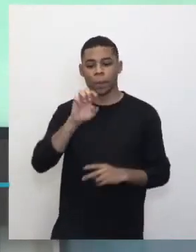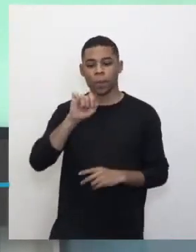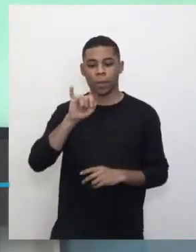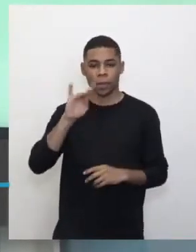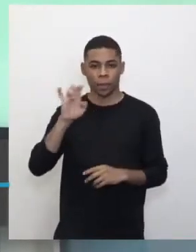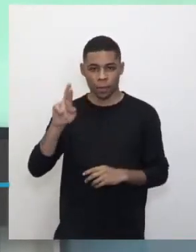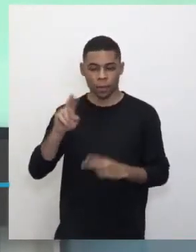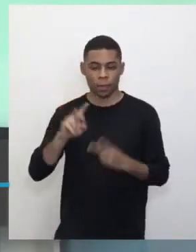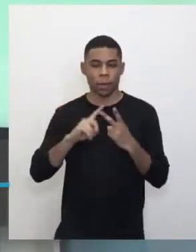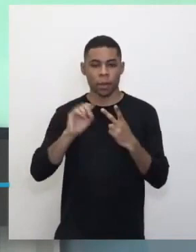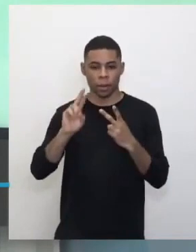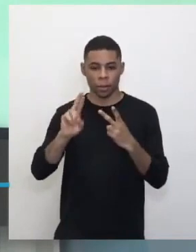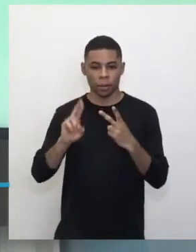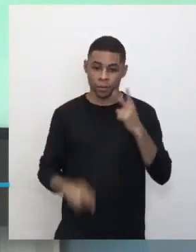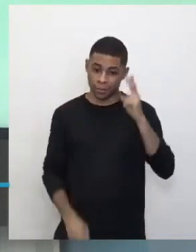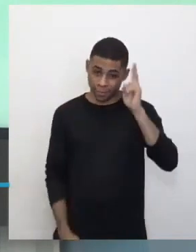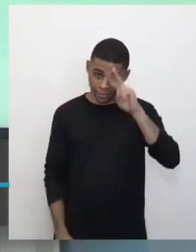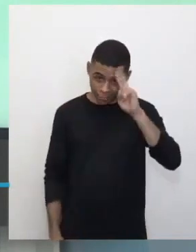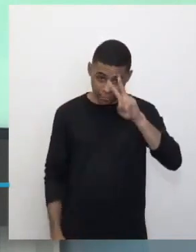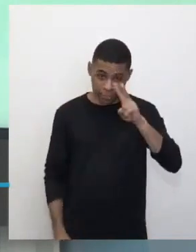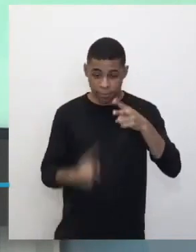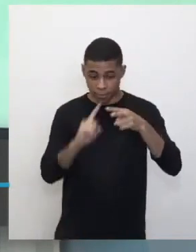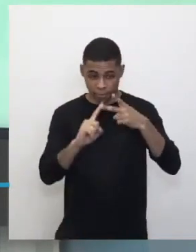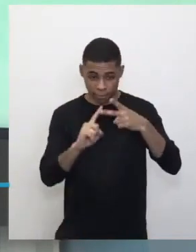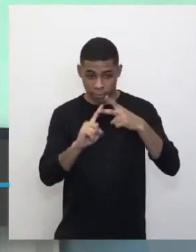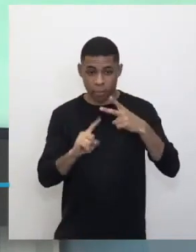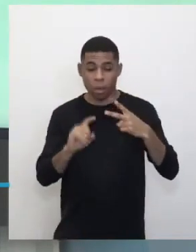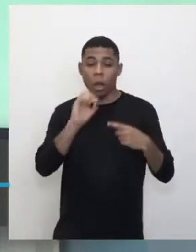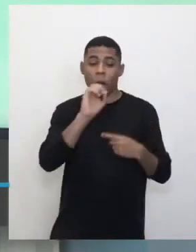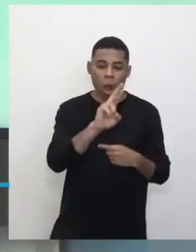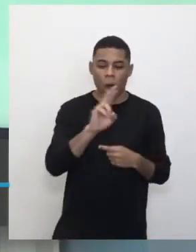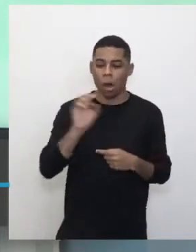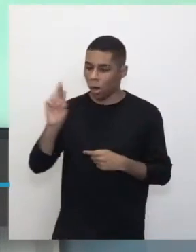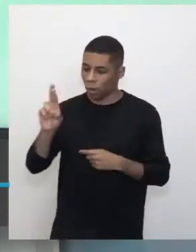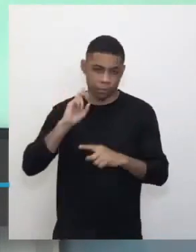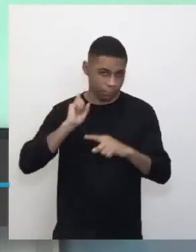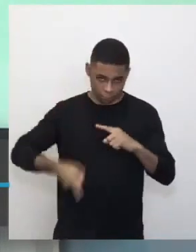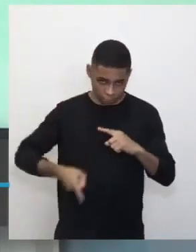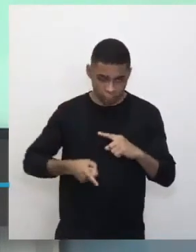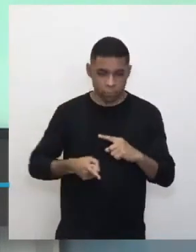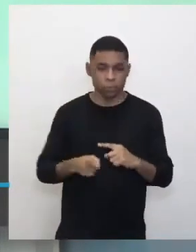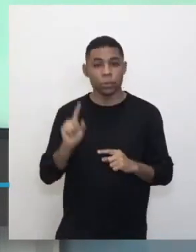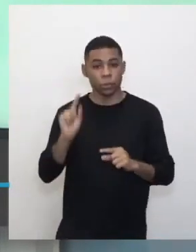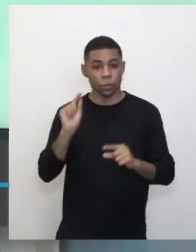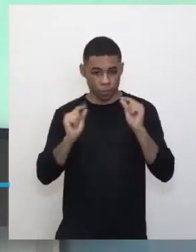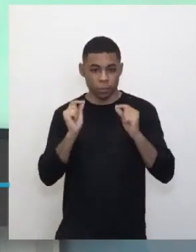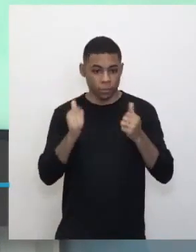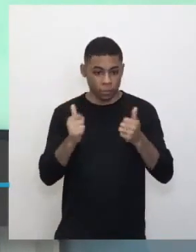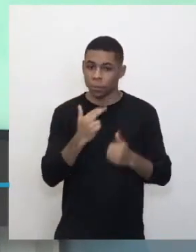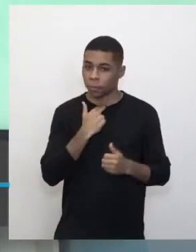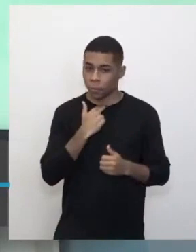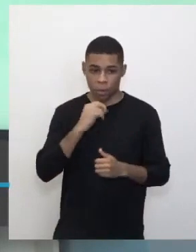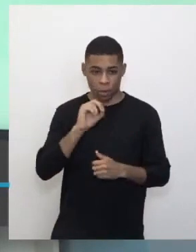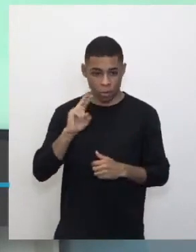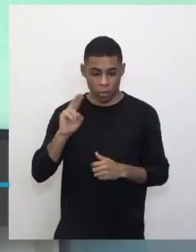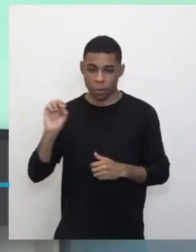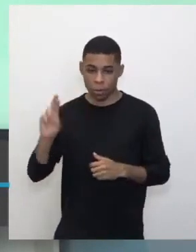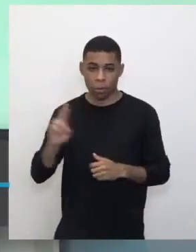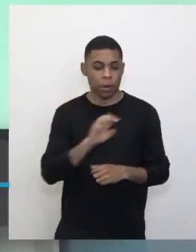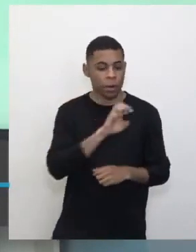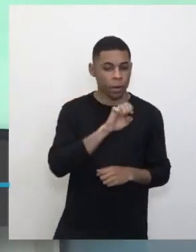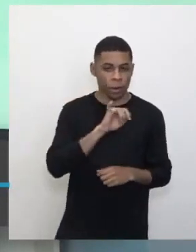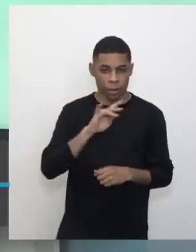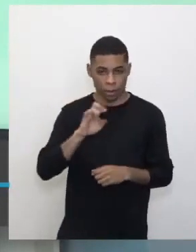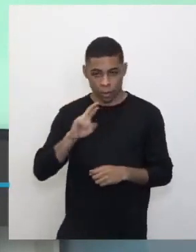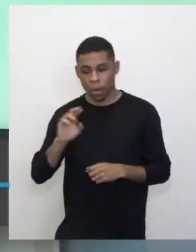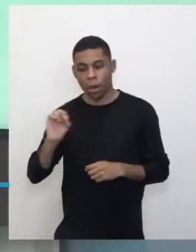e do or. Então, lembrem-se, eu não posso colocar or, quando eu falo de escolhas entre duas coisas, either,